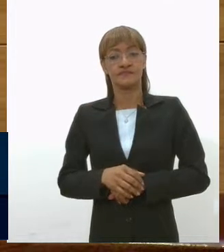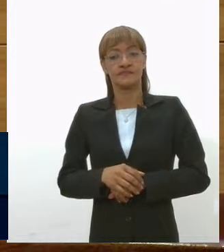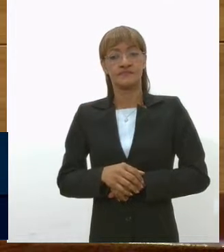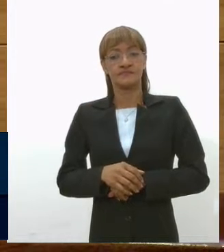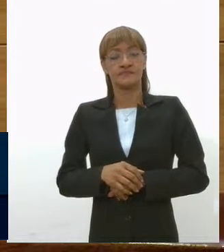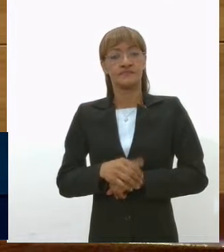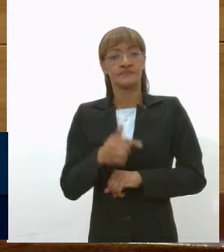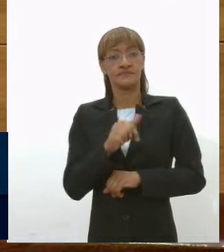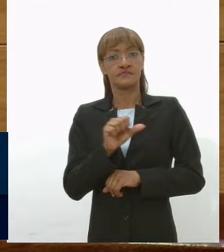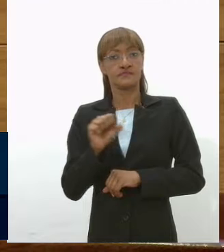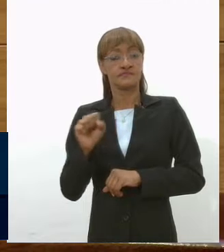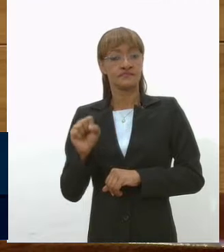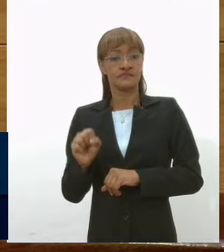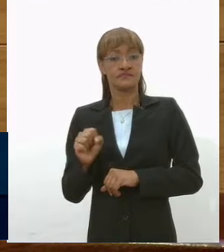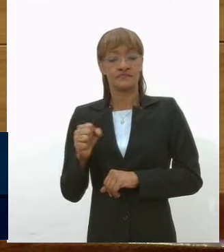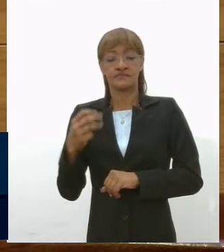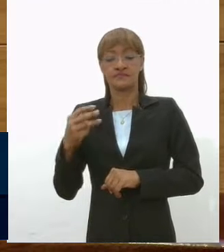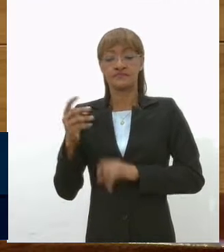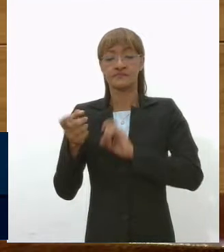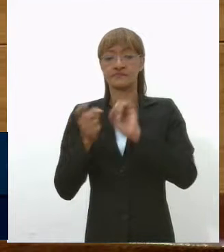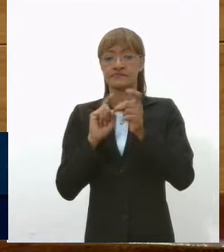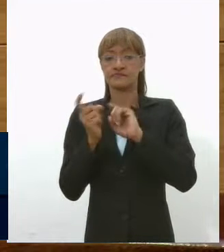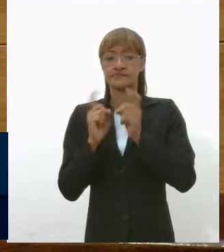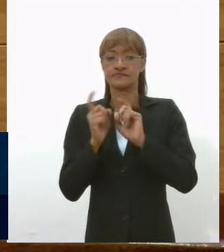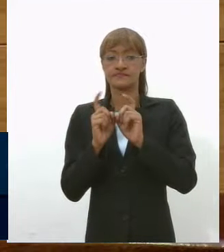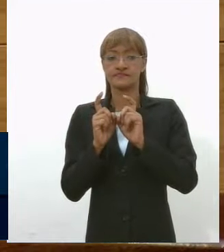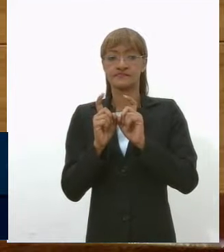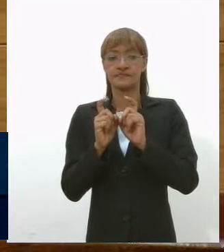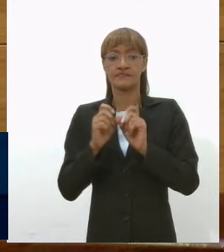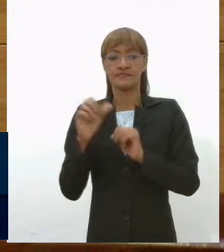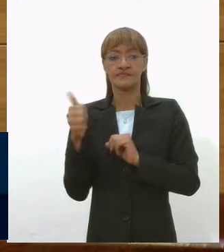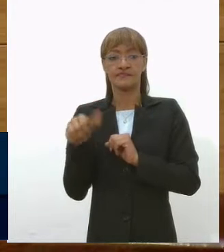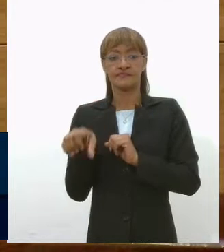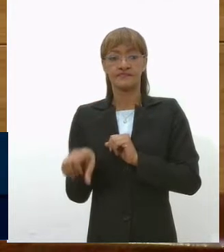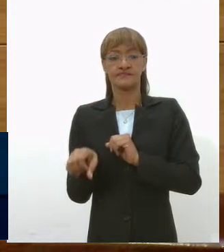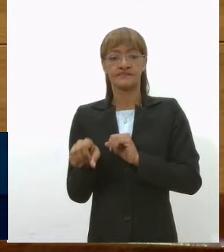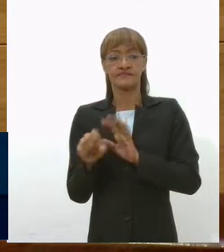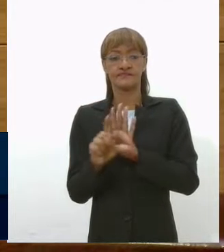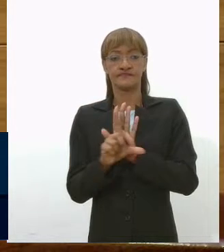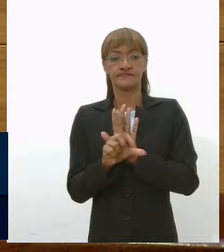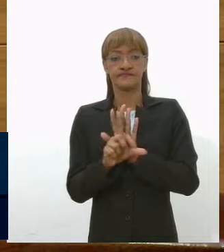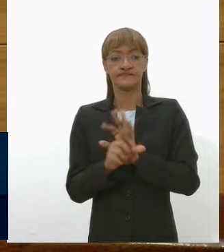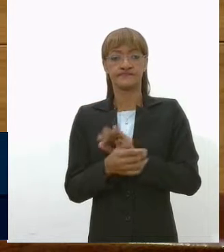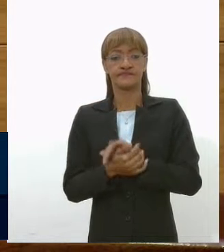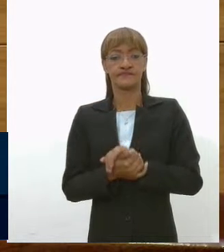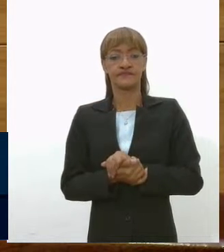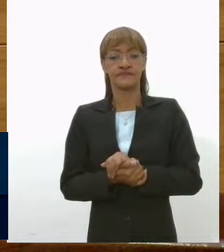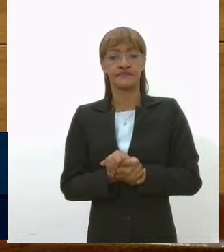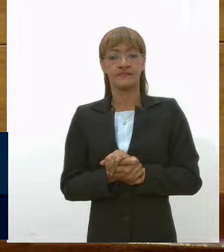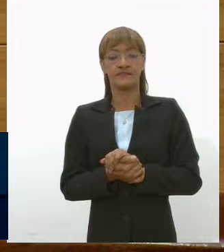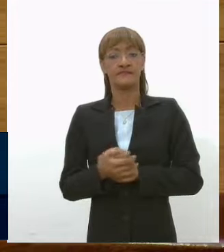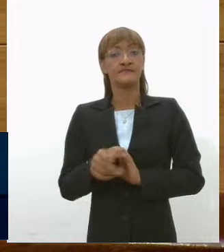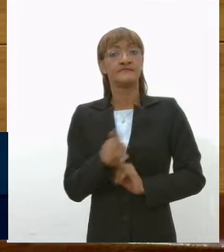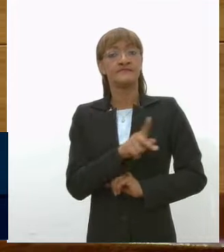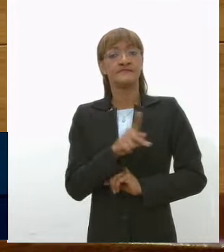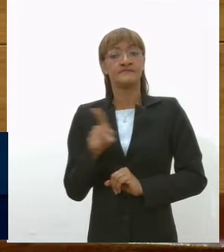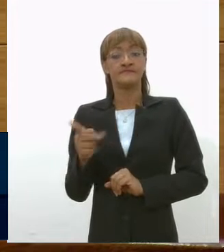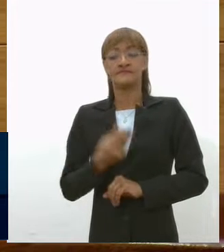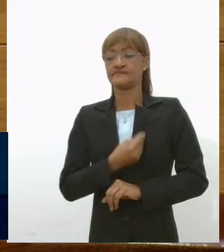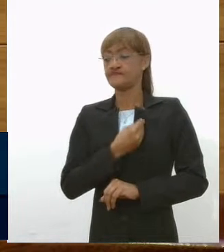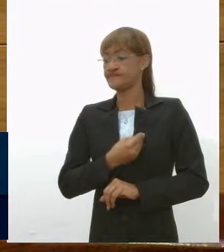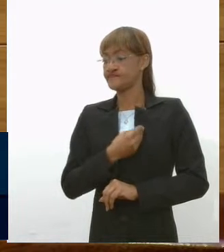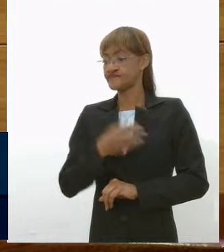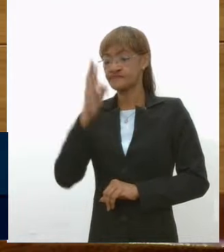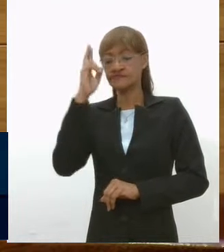da 3ª Sessão Legislativa Ordinária da 19ª Legislatura, com a presidência do excelentíssimo senhor